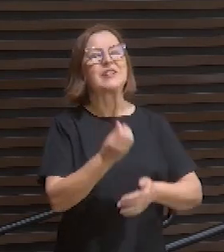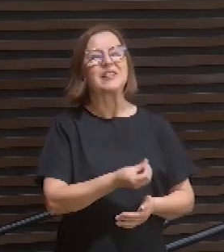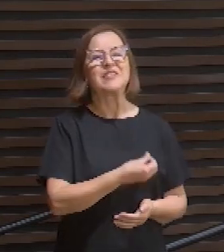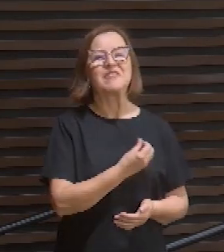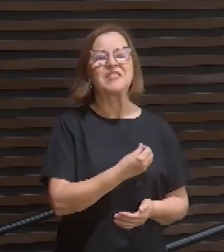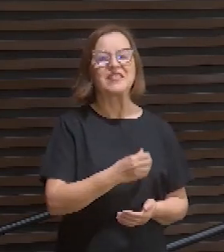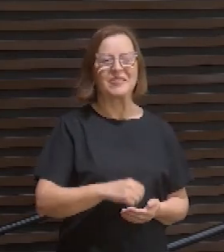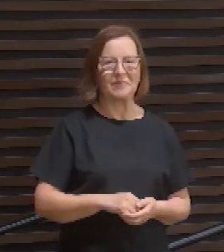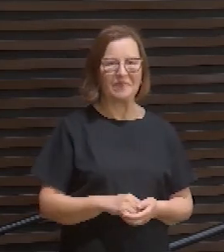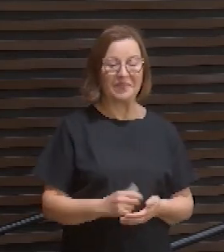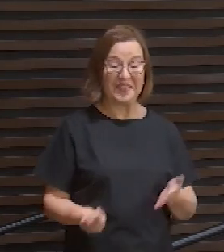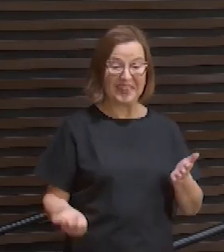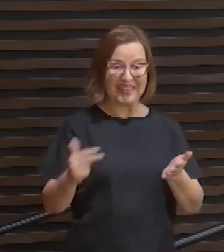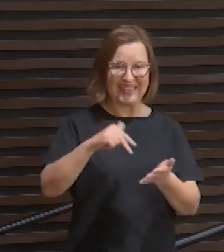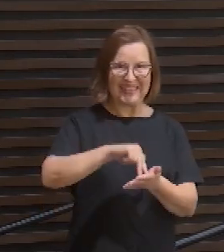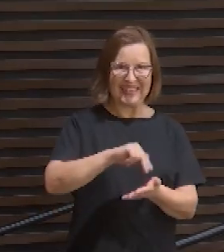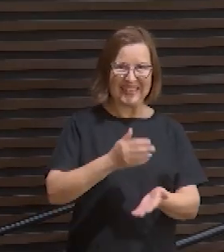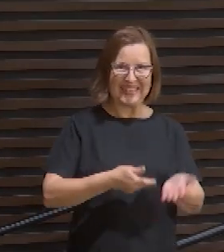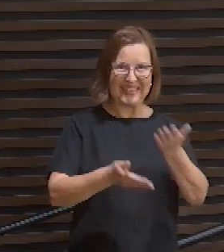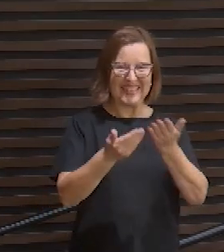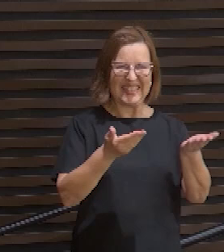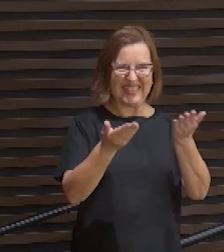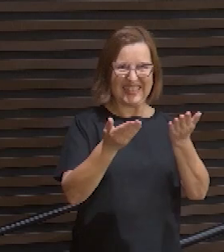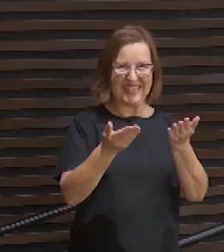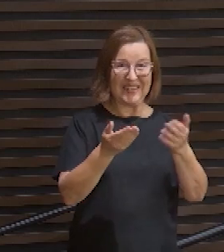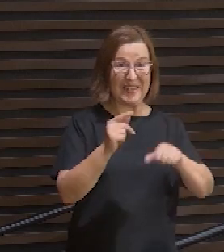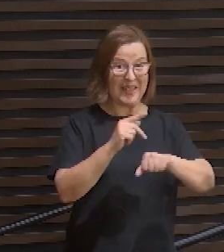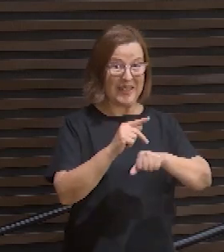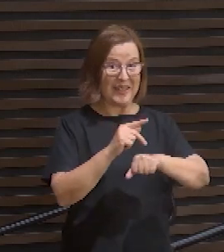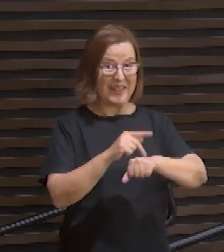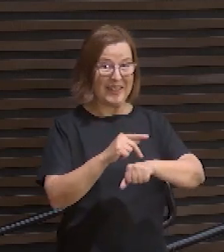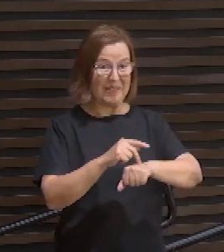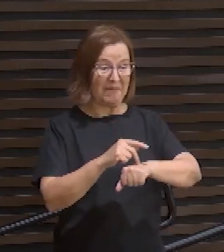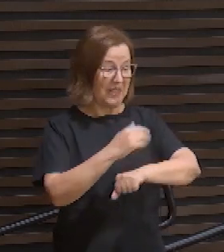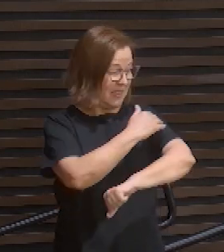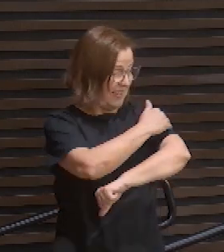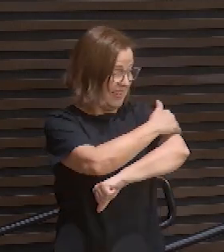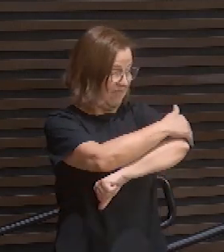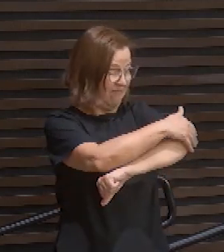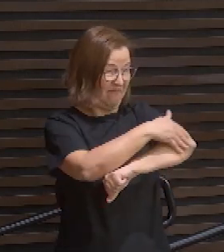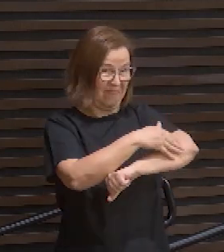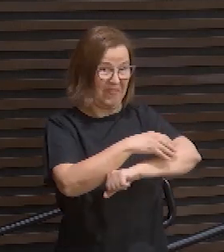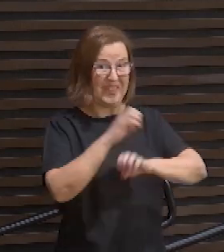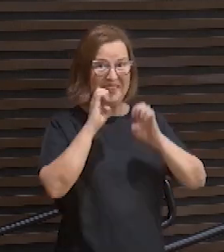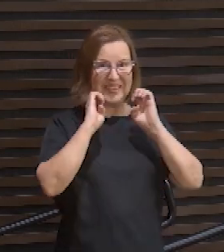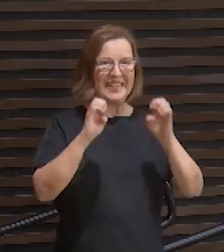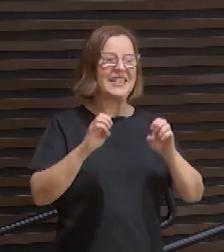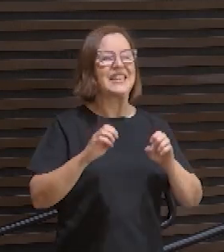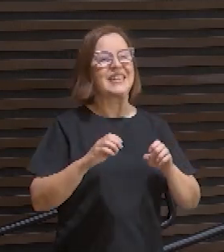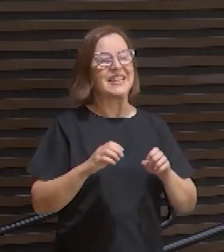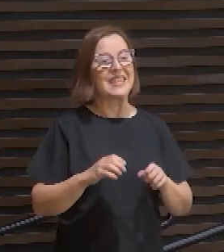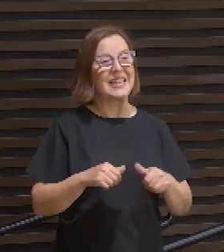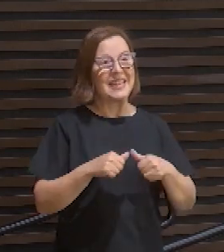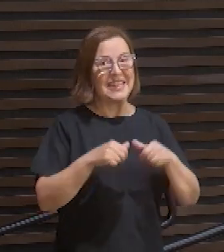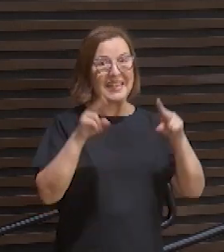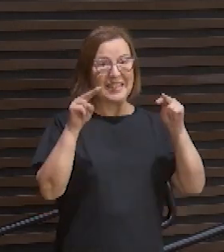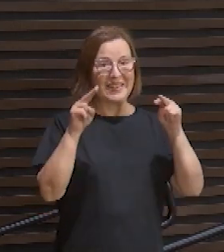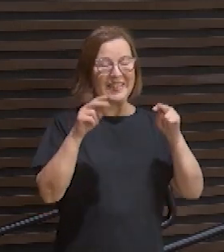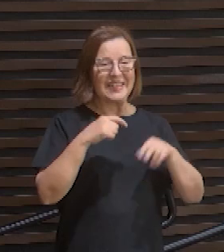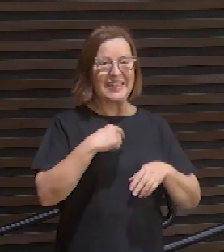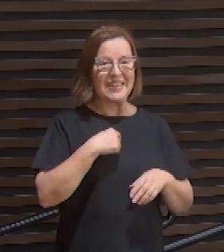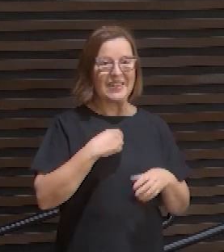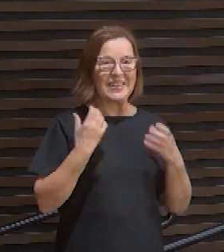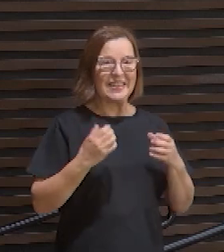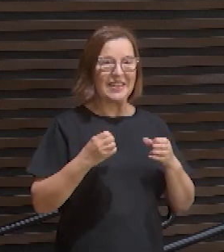A ressurreição é a pedra angular do Evangelho. E é sobre esse assunto que eu gostaria de tratar com os irmãos